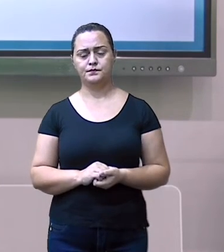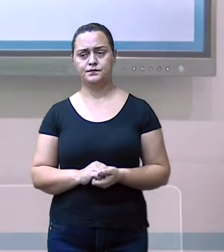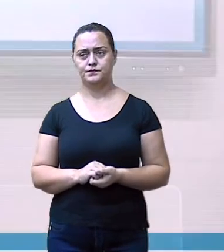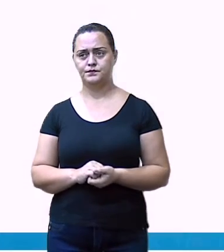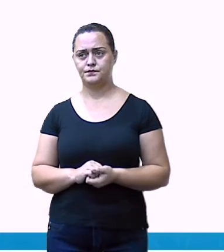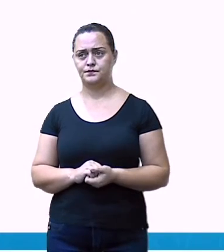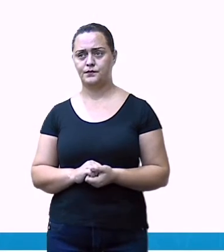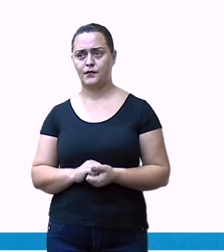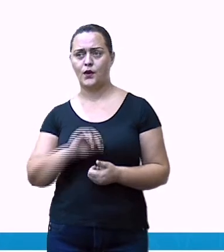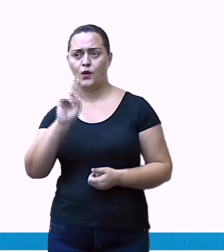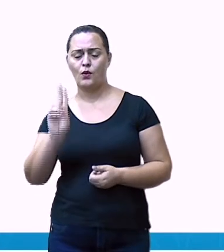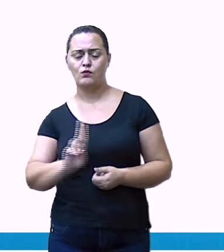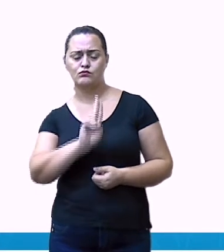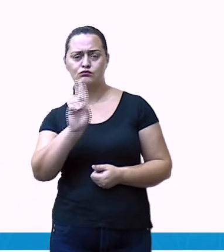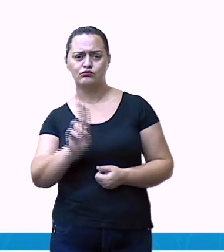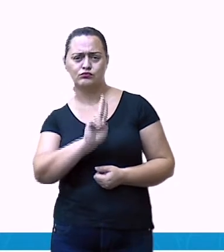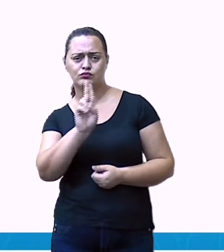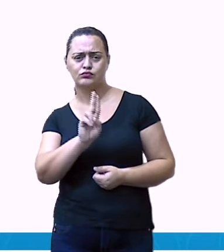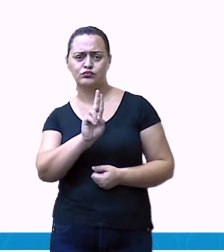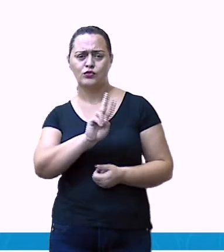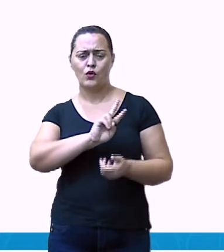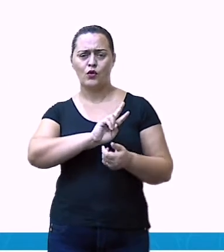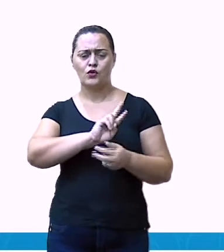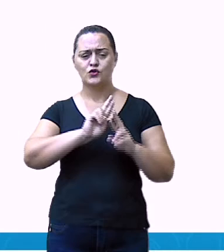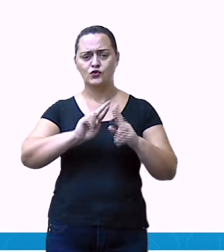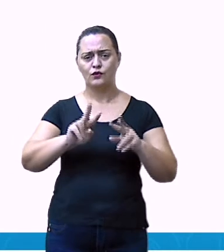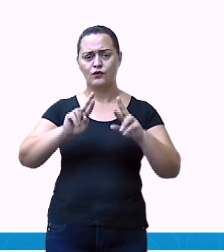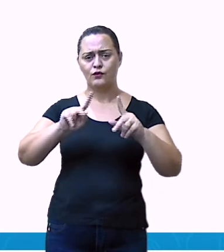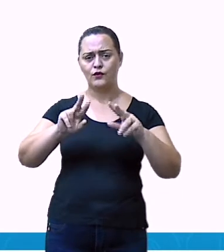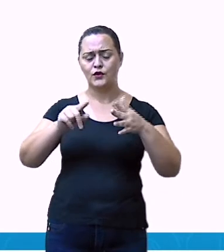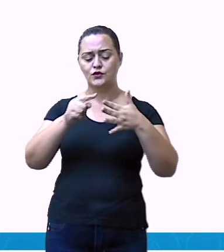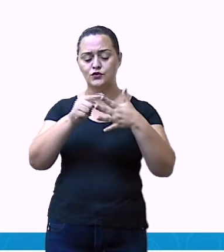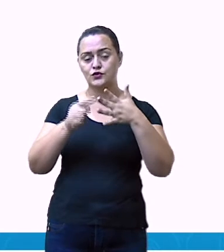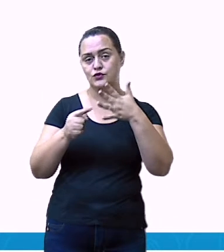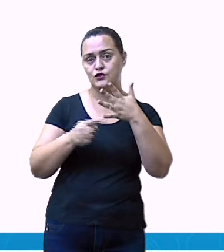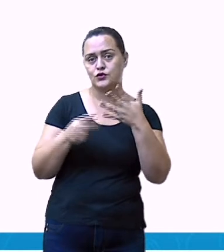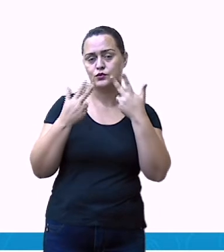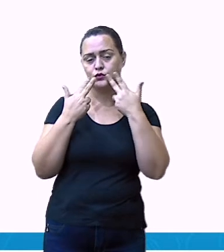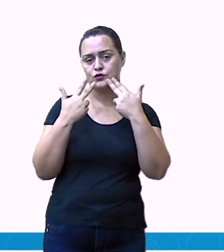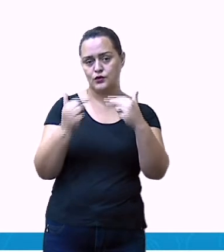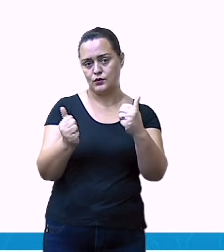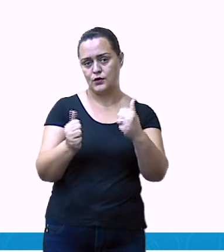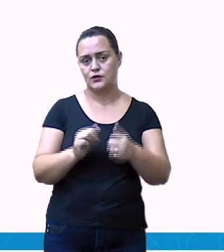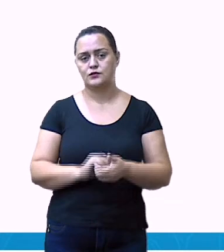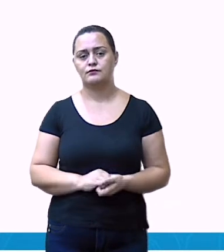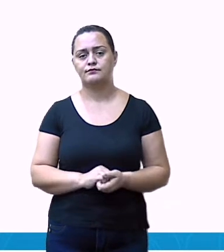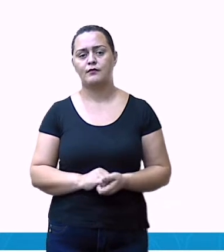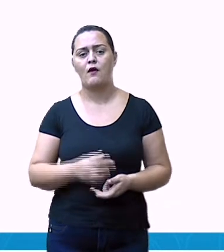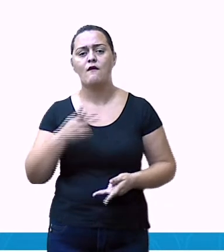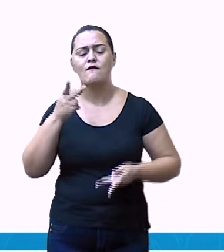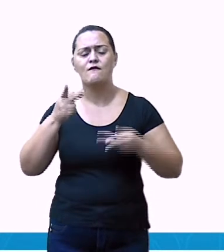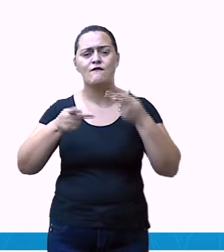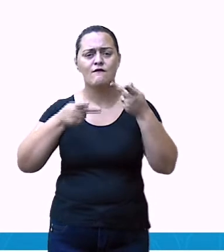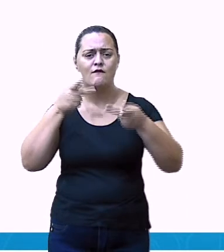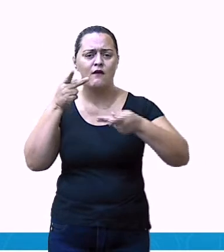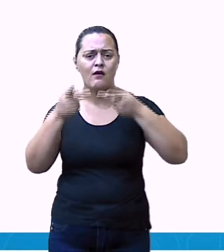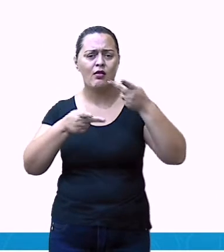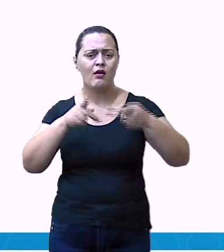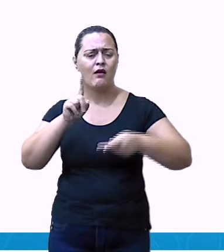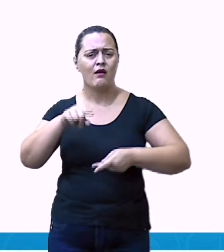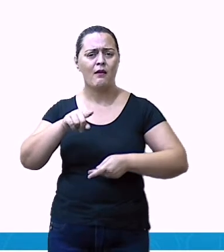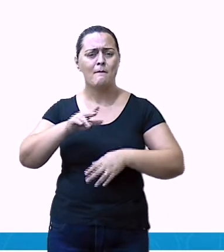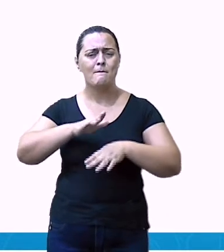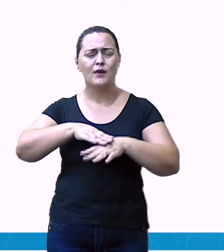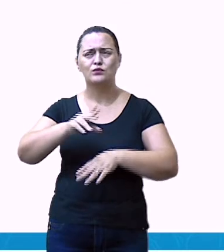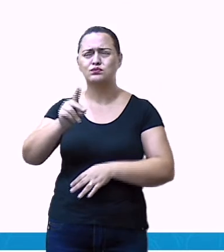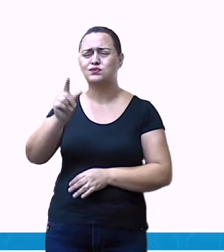Uso de diferentes linguagens na comunicação. A fala é uma das mais antigas formas de comunicação